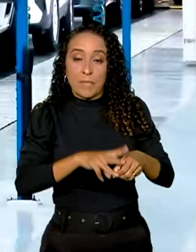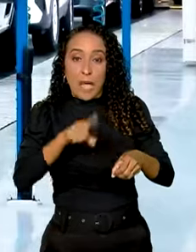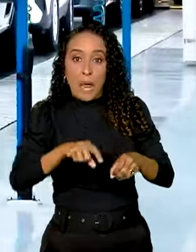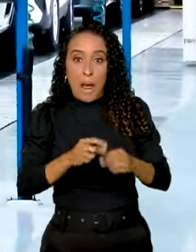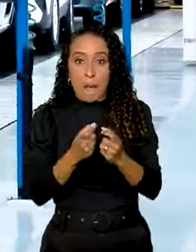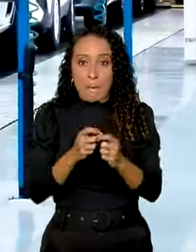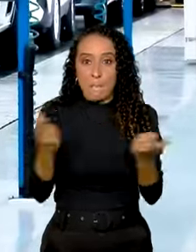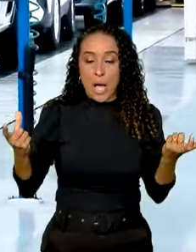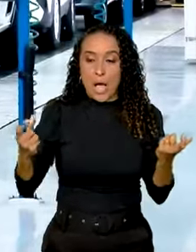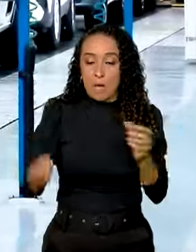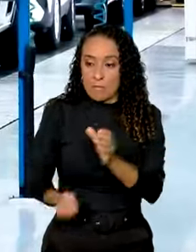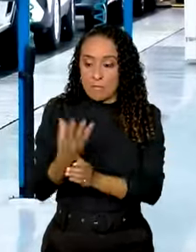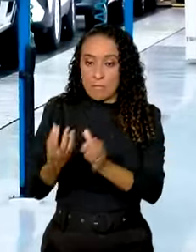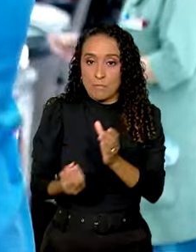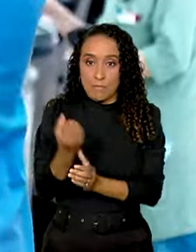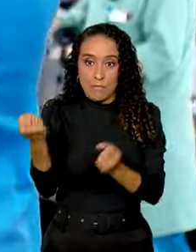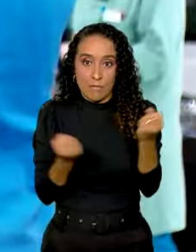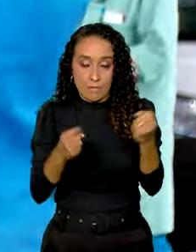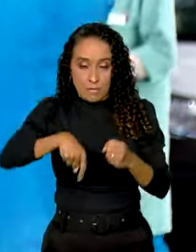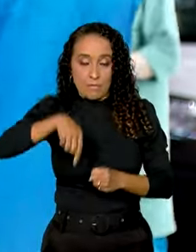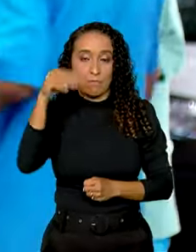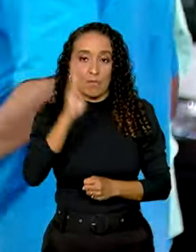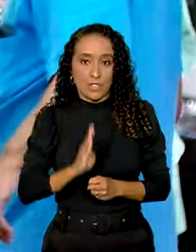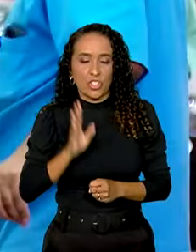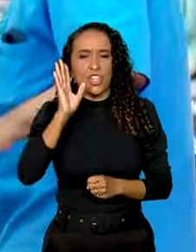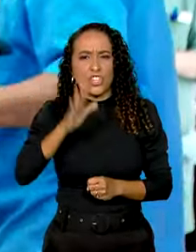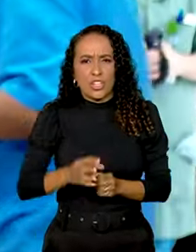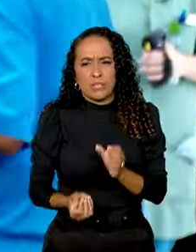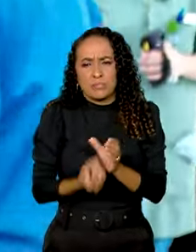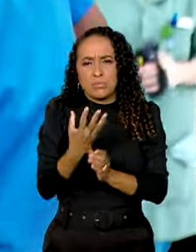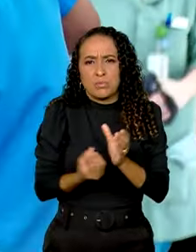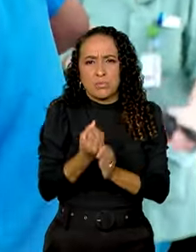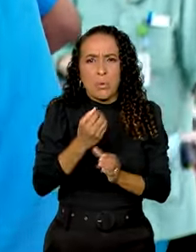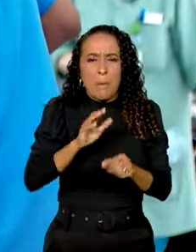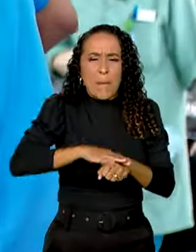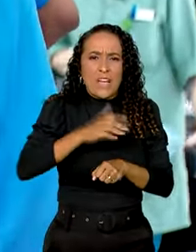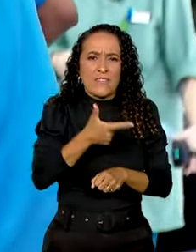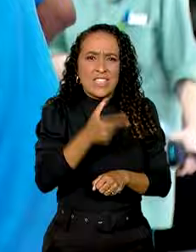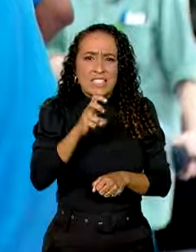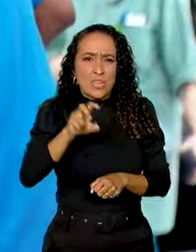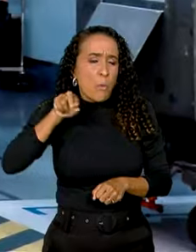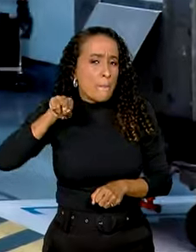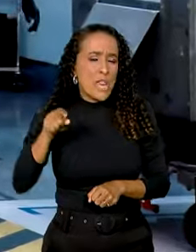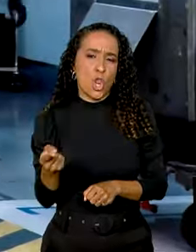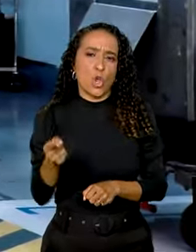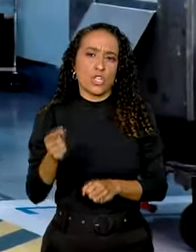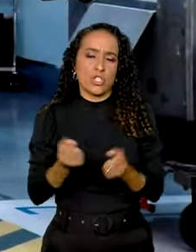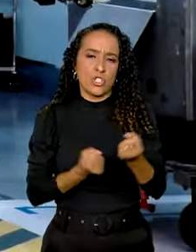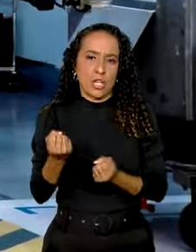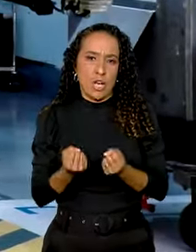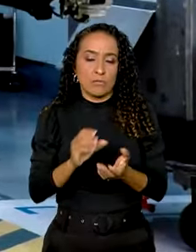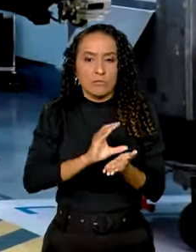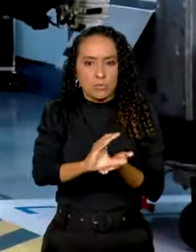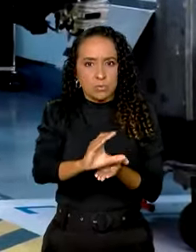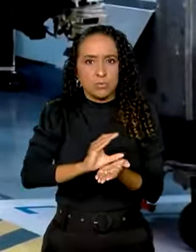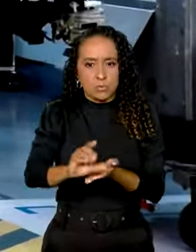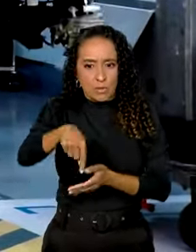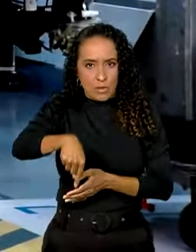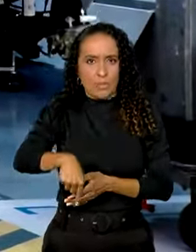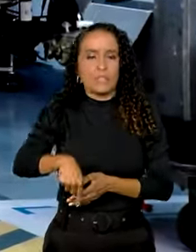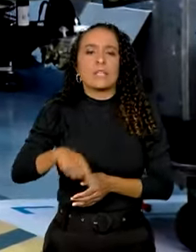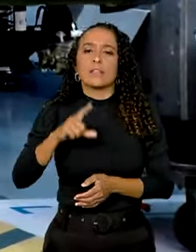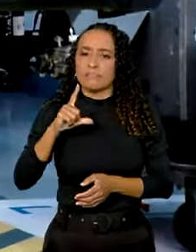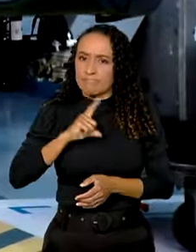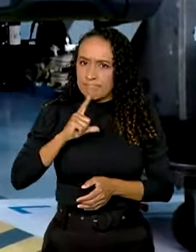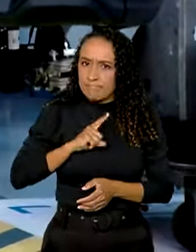maior produtora de automóveis do Brasil e já fabricou mais de 25 milhões de veículos. Os investimentos feitos aqui têm